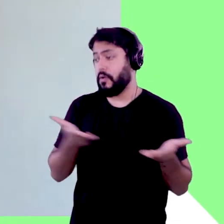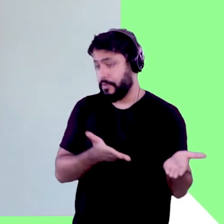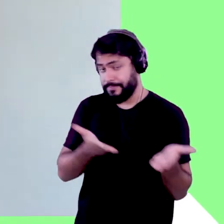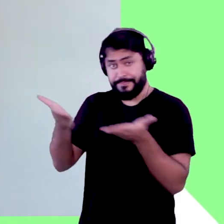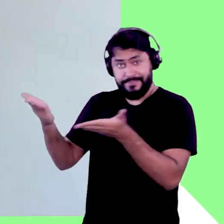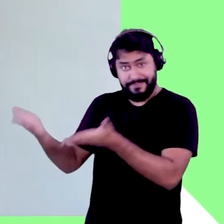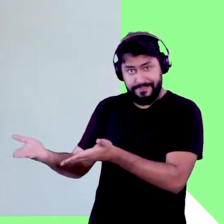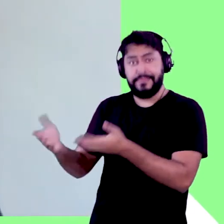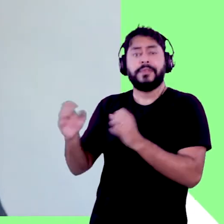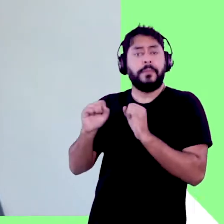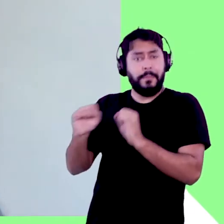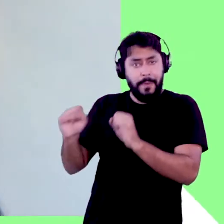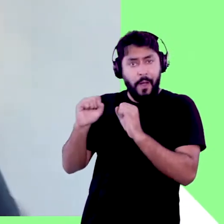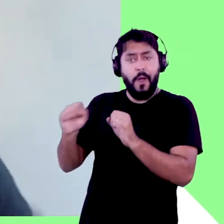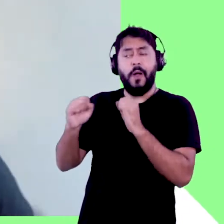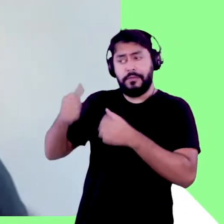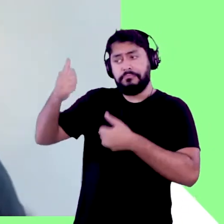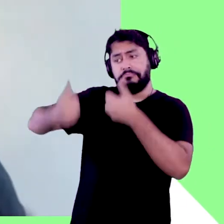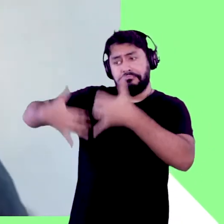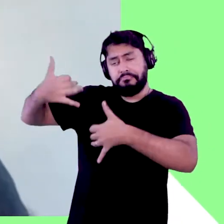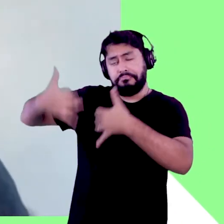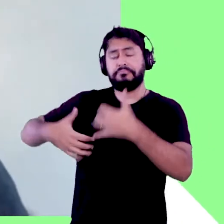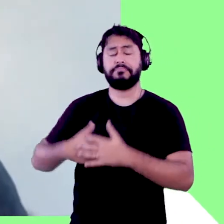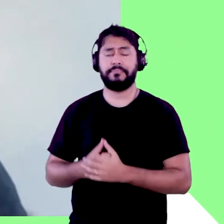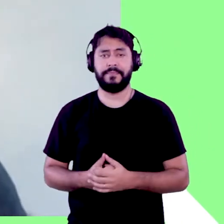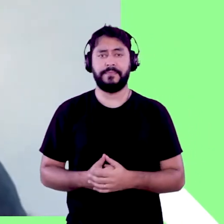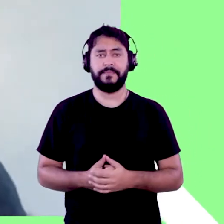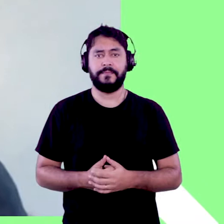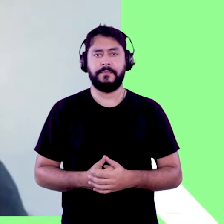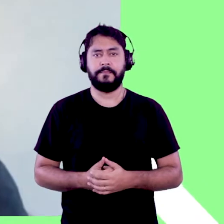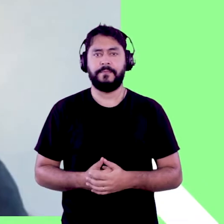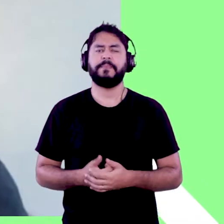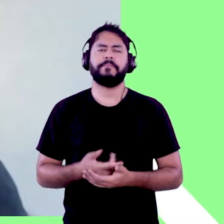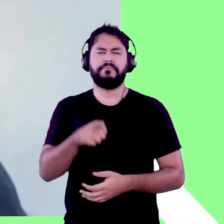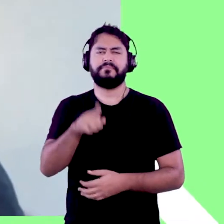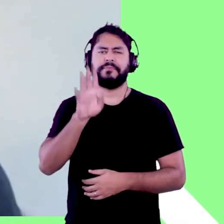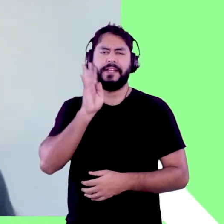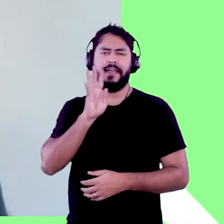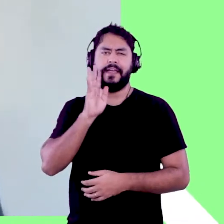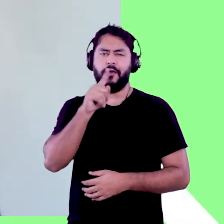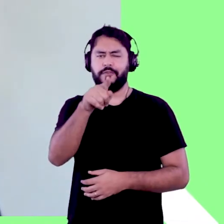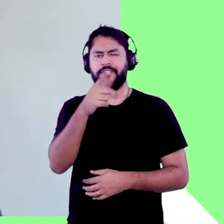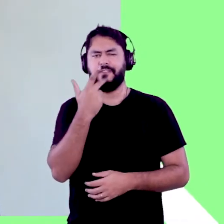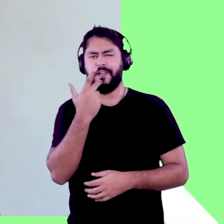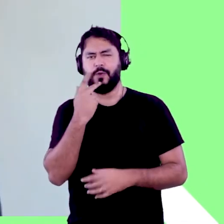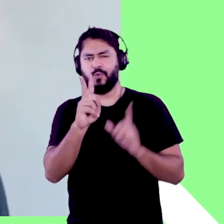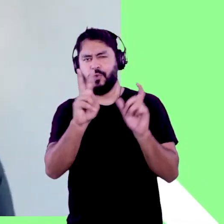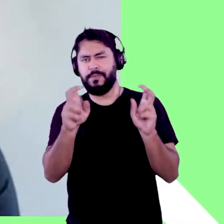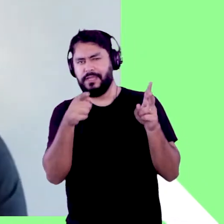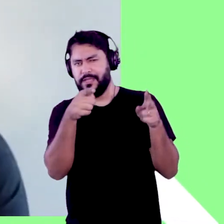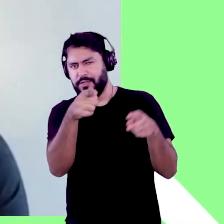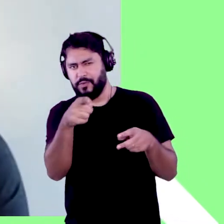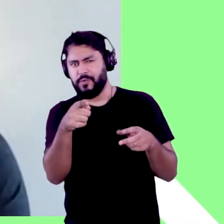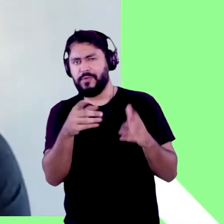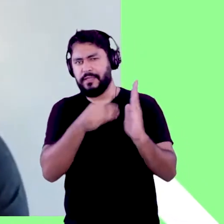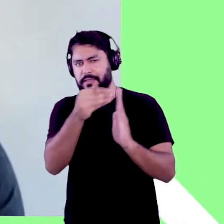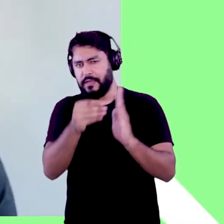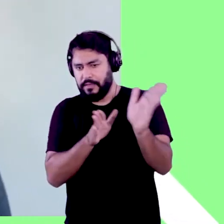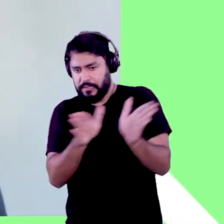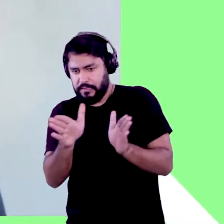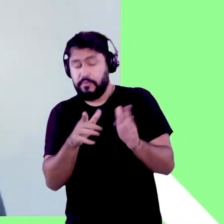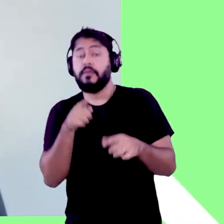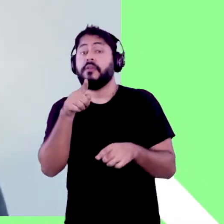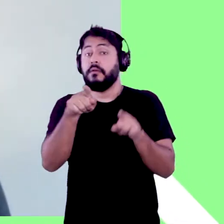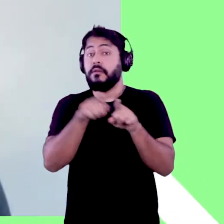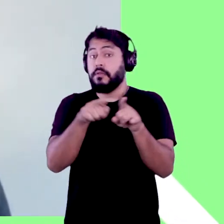pode seguir, a gente vai trocando essa ideia aqui. Não, é muito legal essa abordagem. Eu acho que assim até um